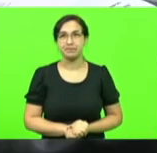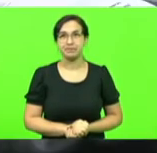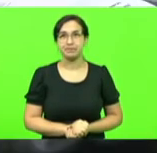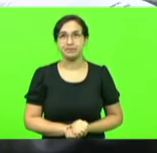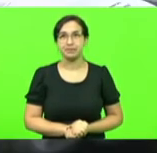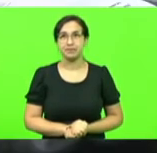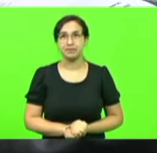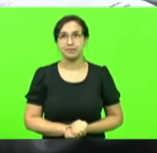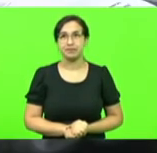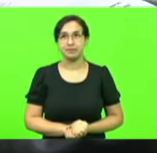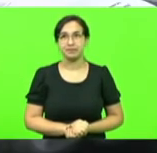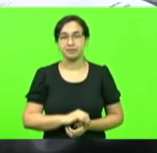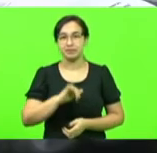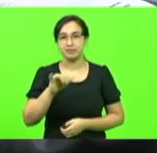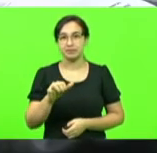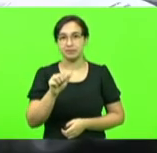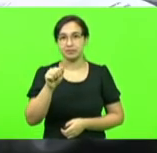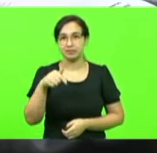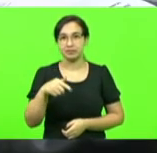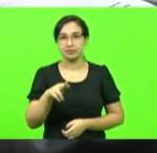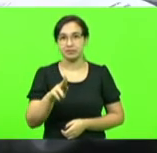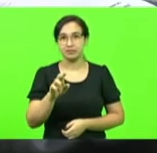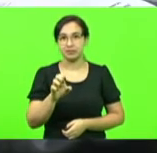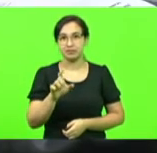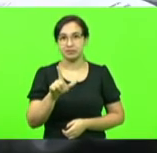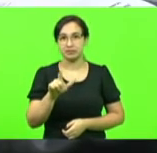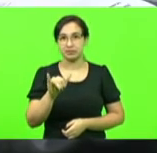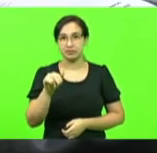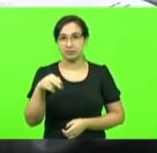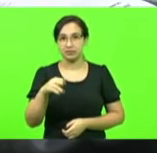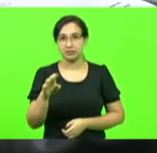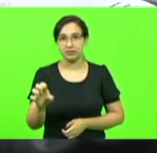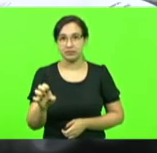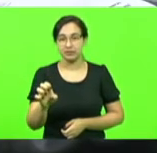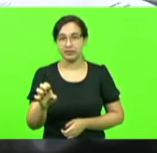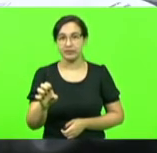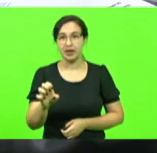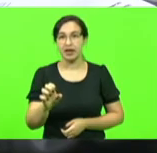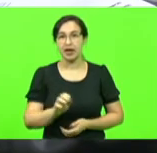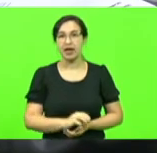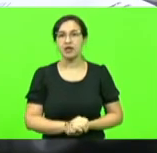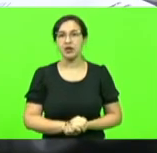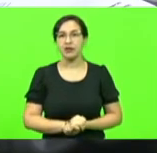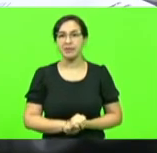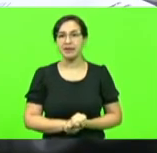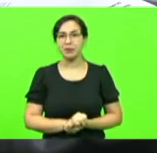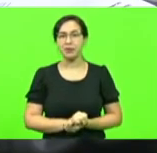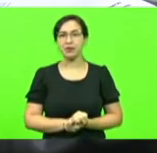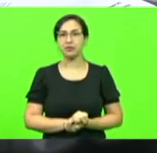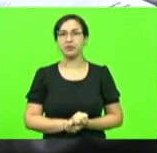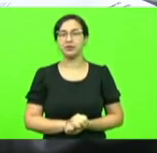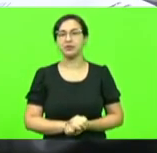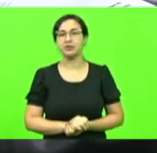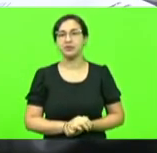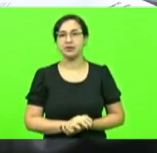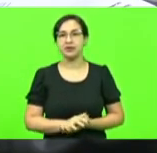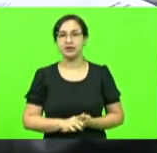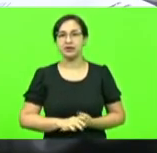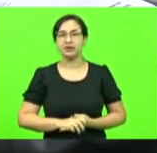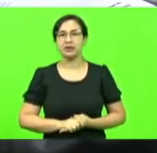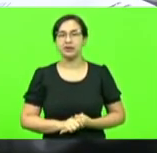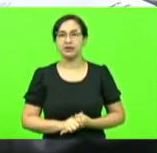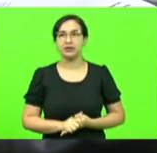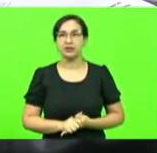a Jaqueline Ijuim, que é a vice-presidente do Conselho Regional de Fonoaudio. Obrigado